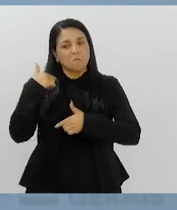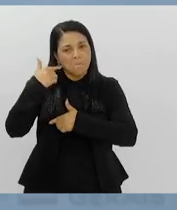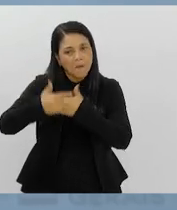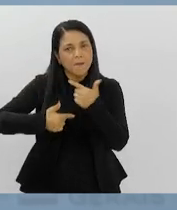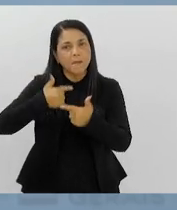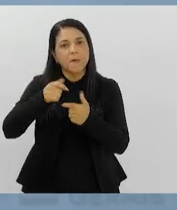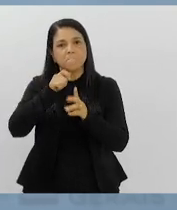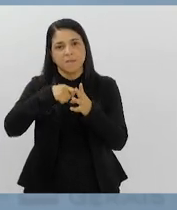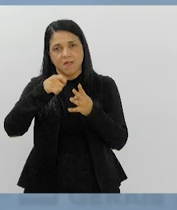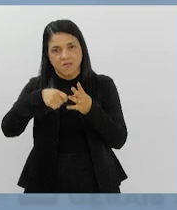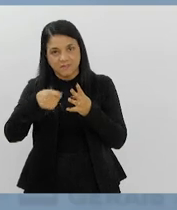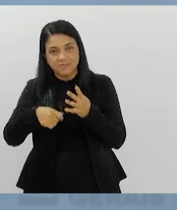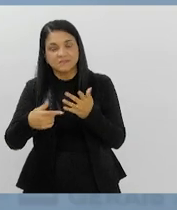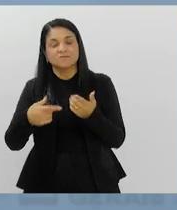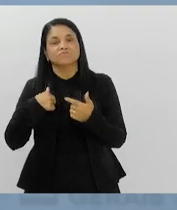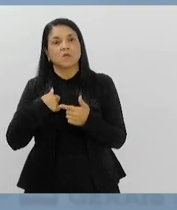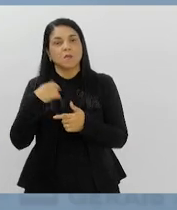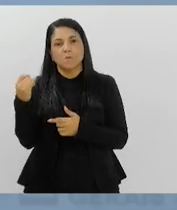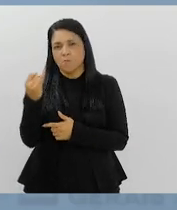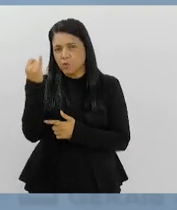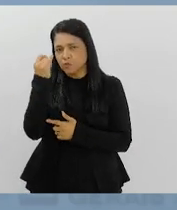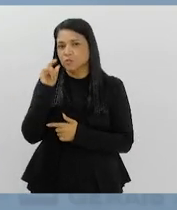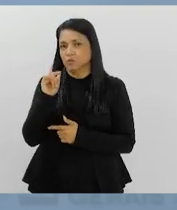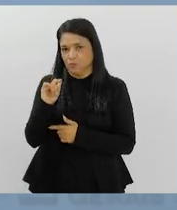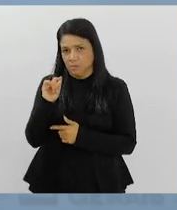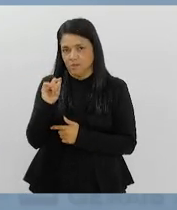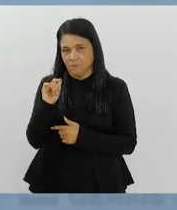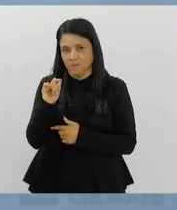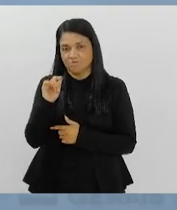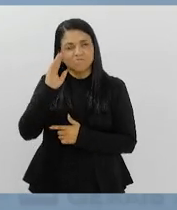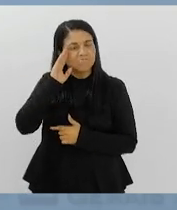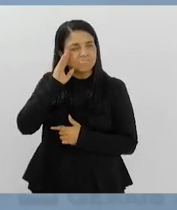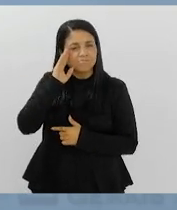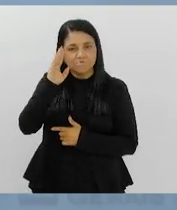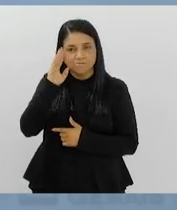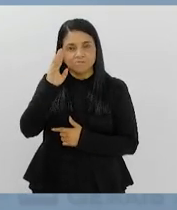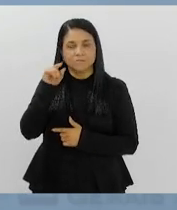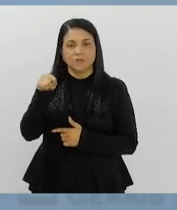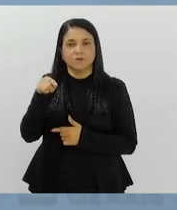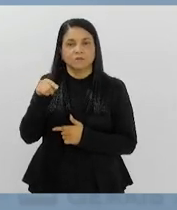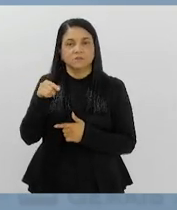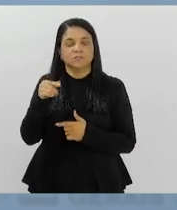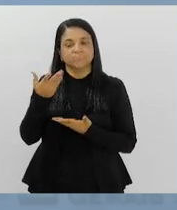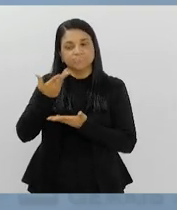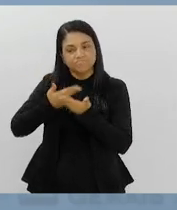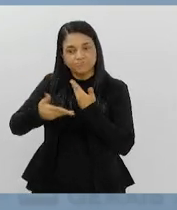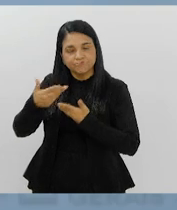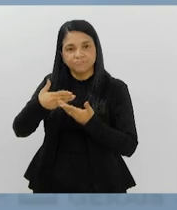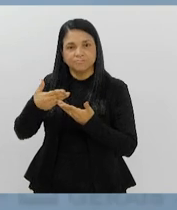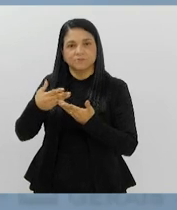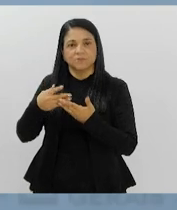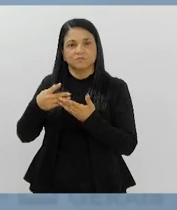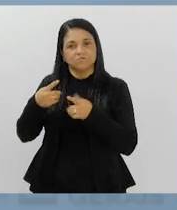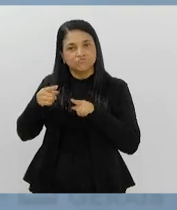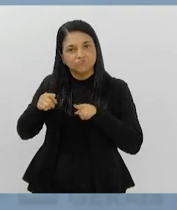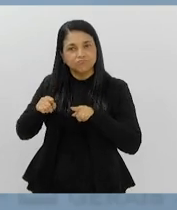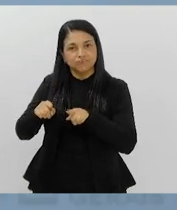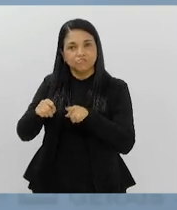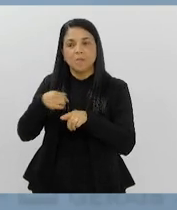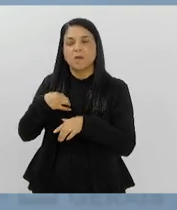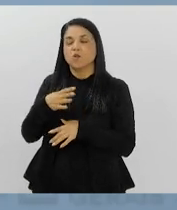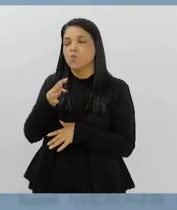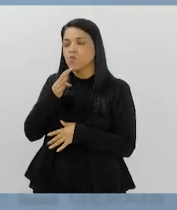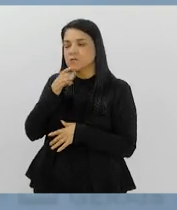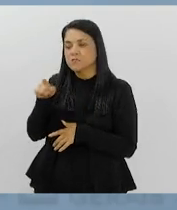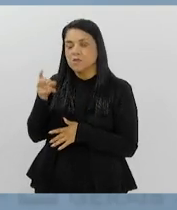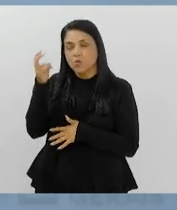E porque uma coisa, gente, que é muito importante, que foi fundamental. Quando a gente lida com um parceiro, nós temos que conhecê-lo. Conhecer a sua